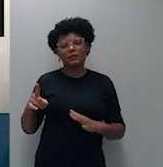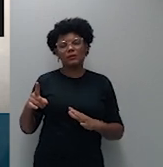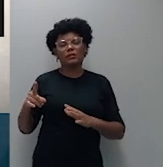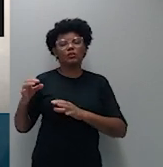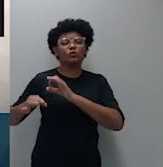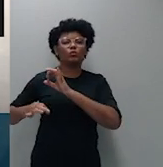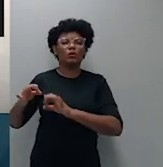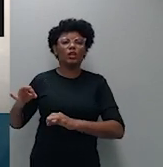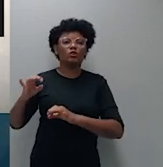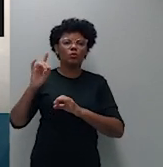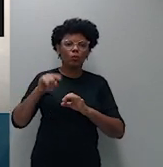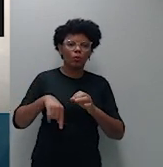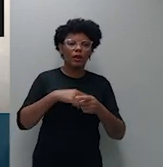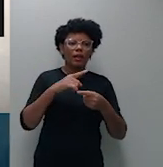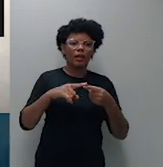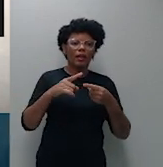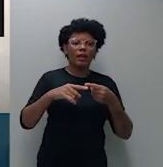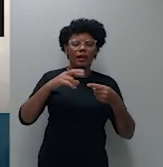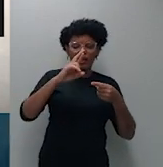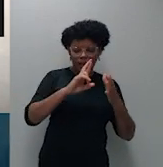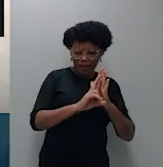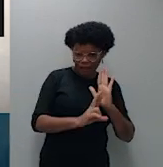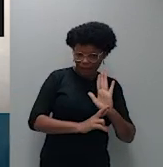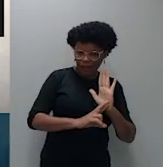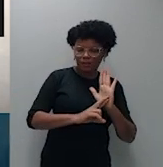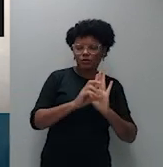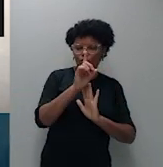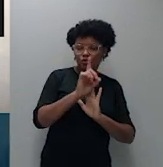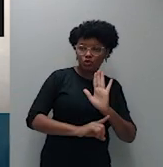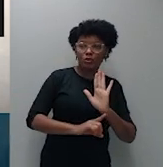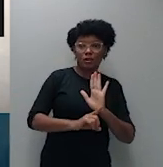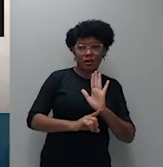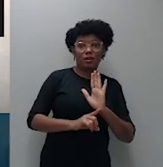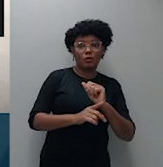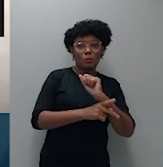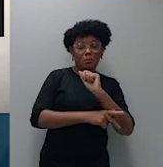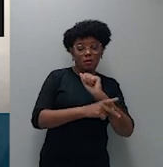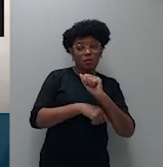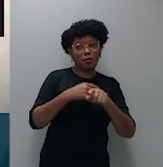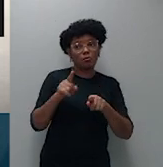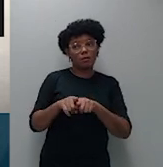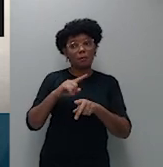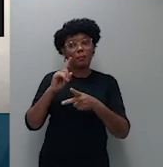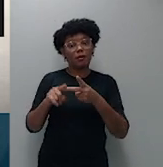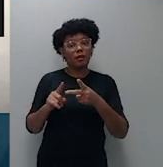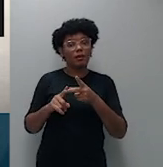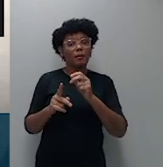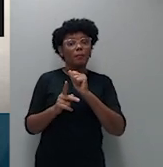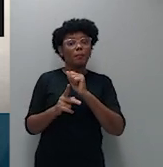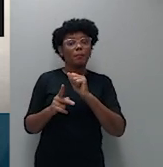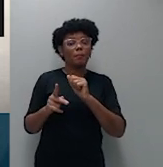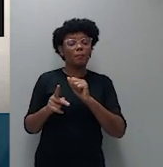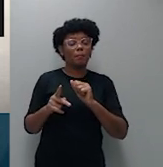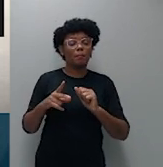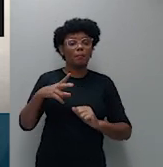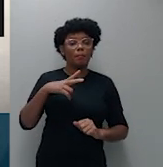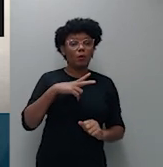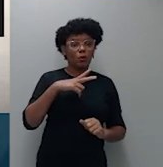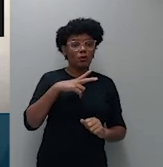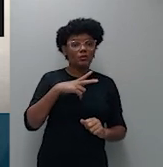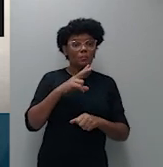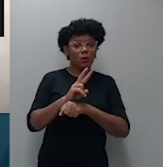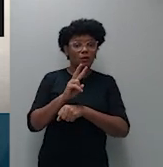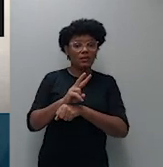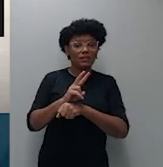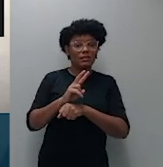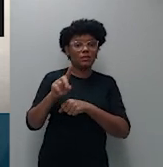de Direito Penal e por normas de proteção à criança essas examinados